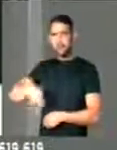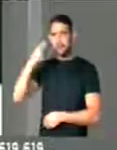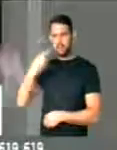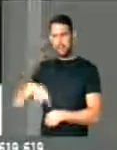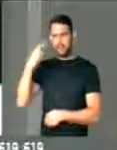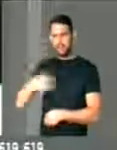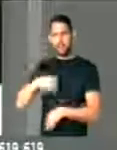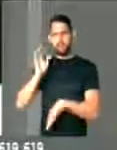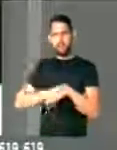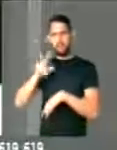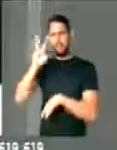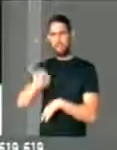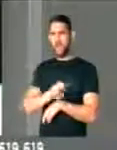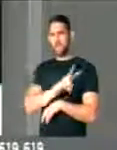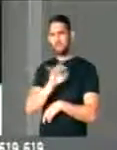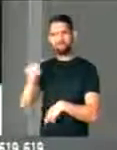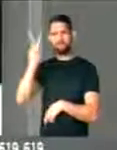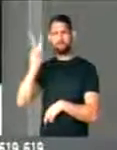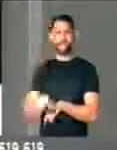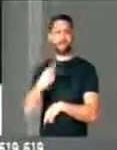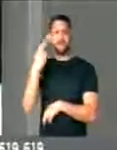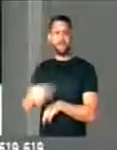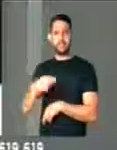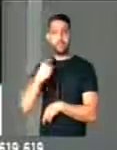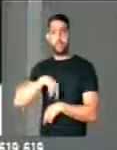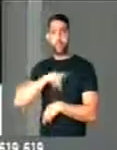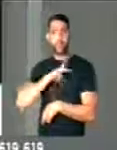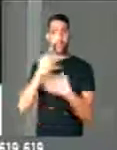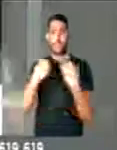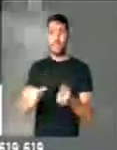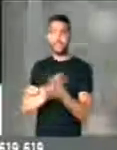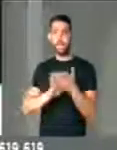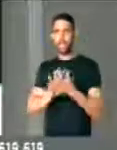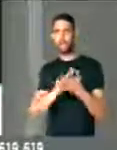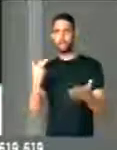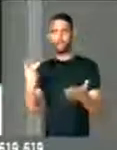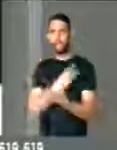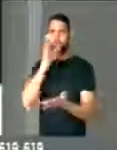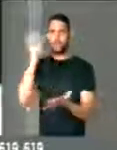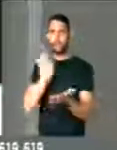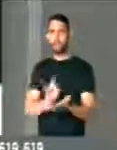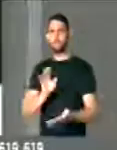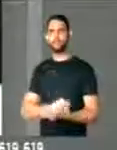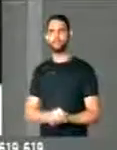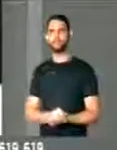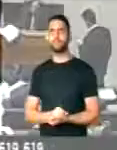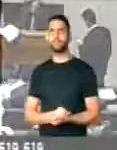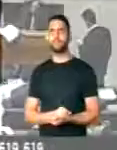por muitas vezes, mas nós não aceitaremos isso como fato constitucional.